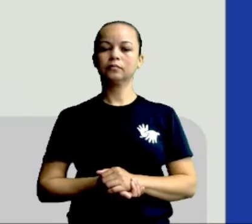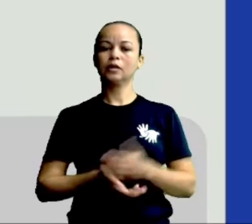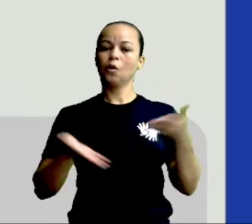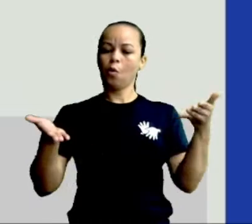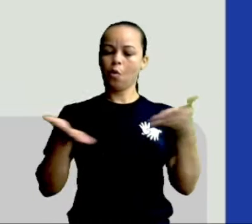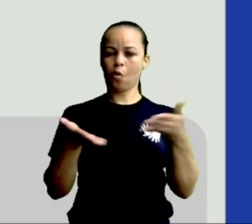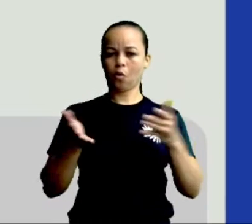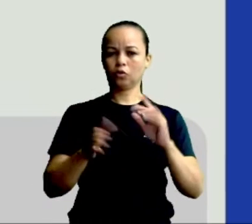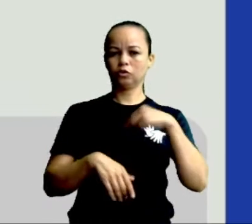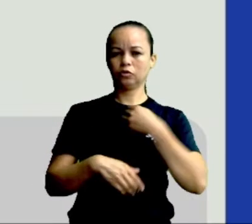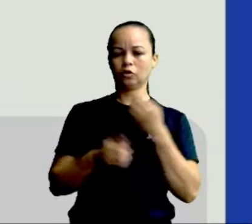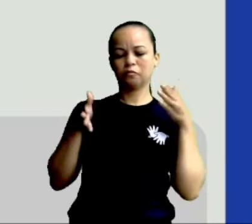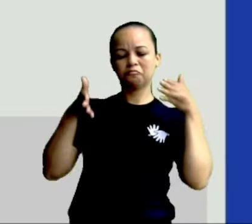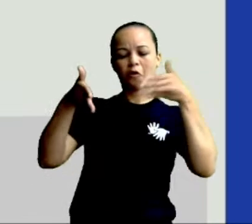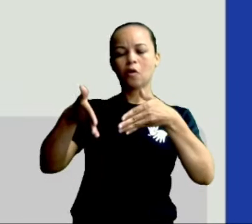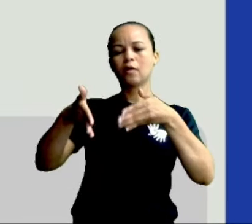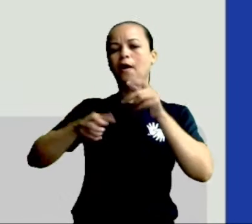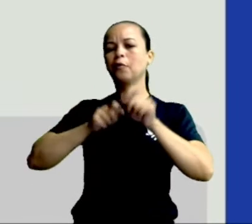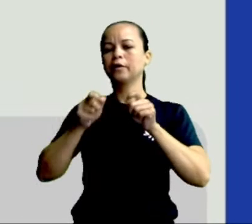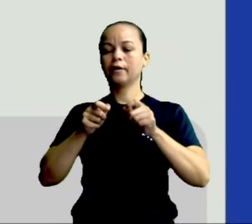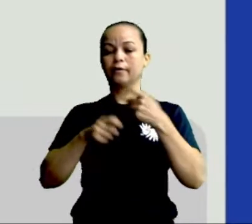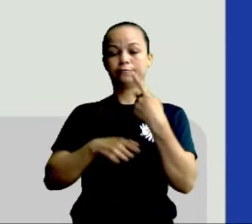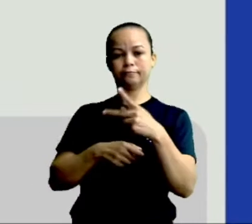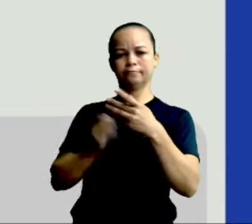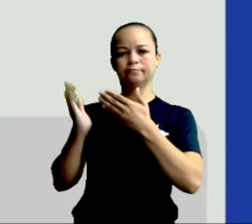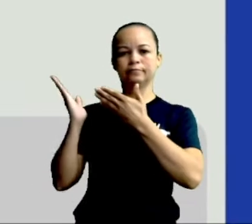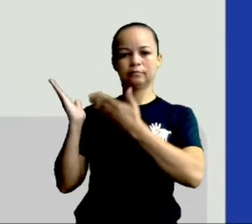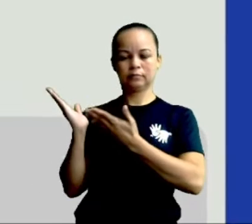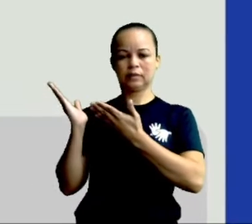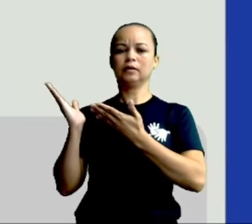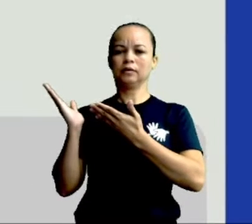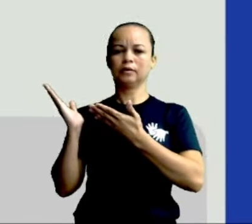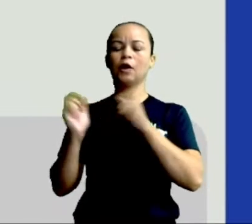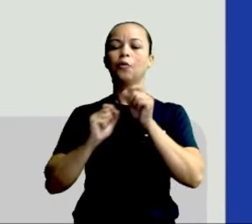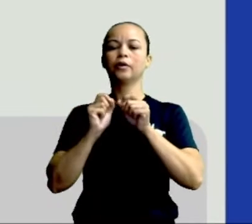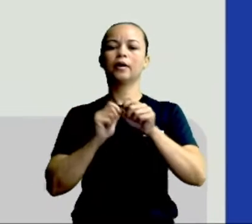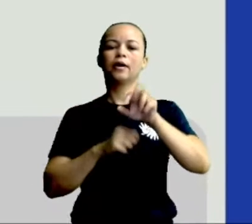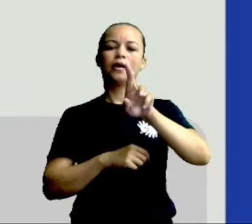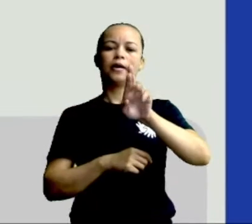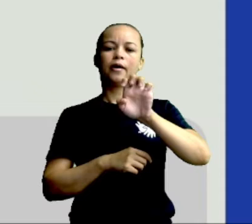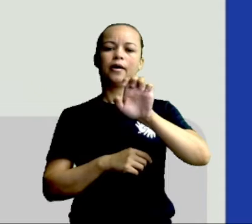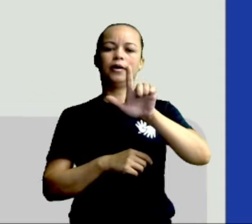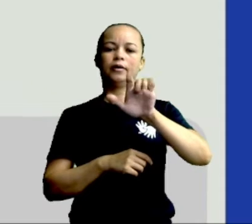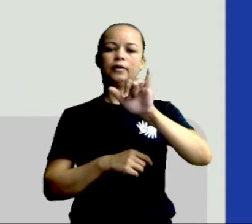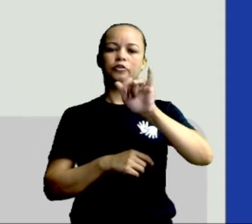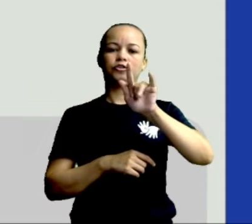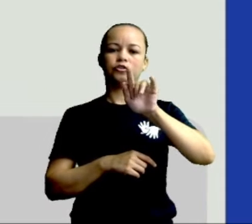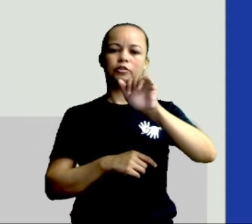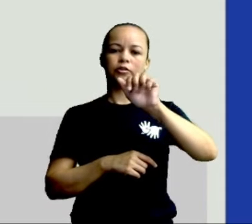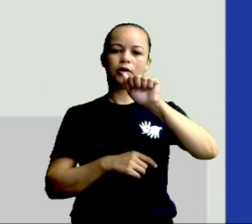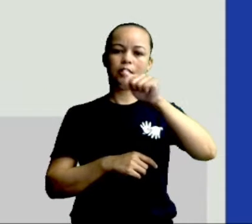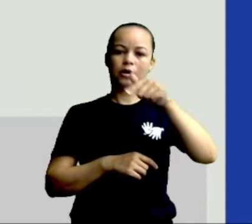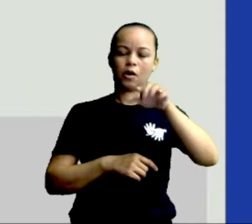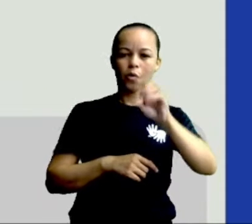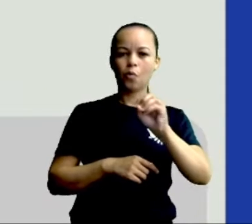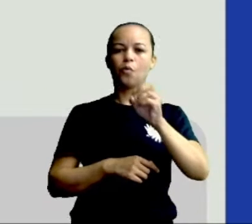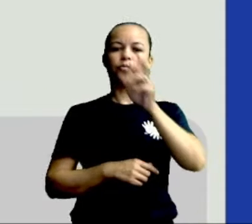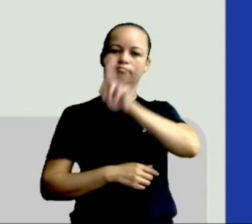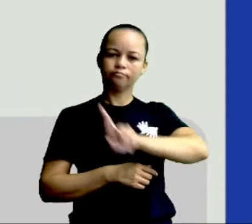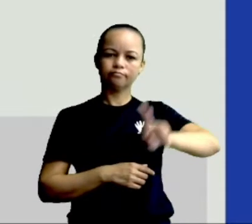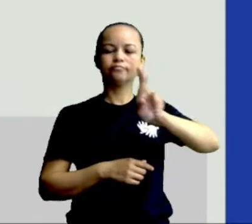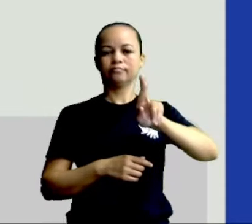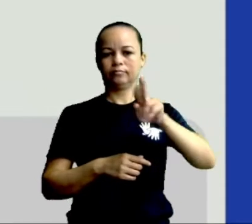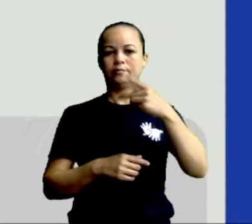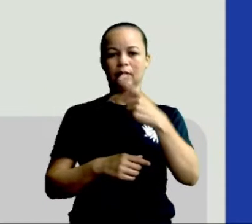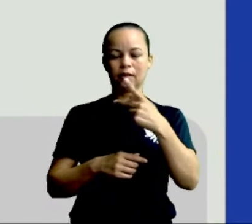Hoje a gente vai focar nesse aspecto da cultura, no aspecto da religião, nesse elemento